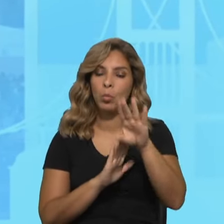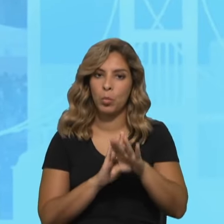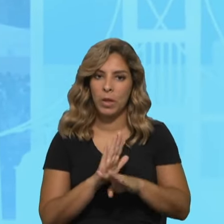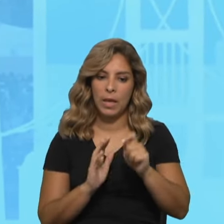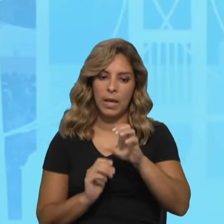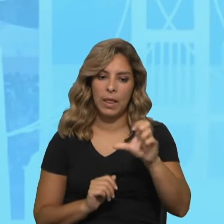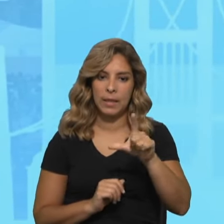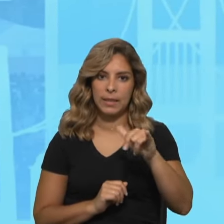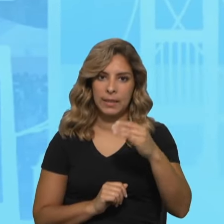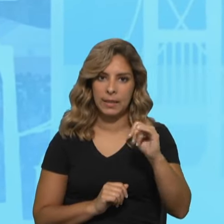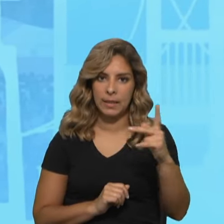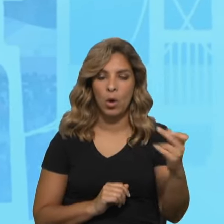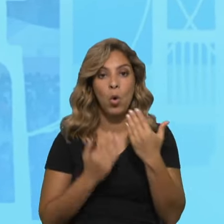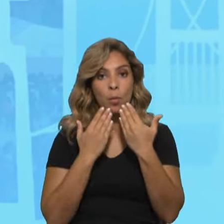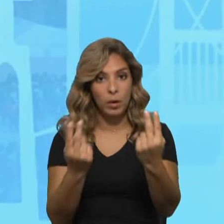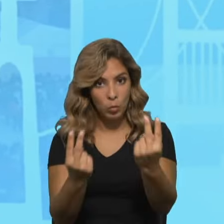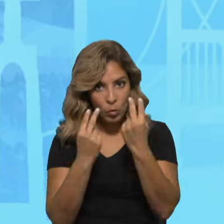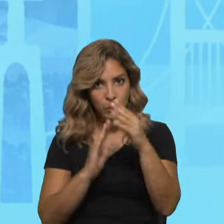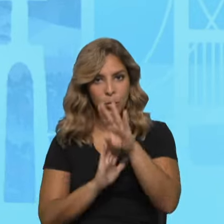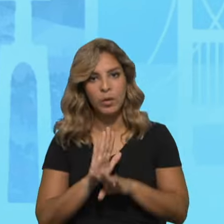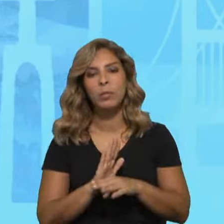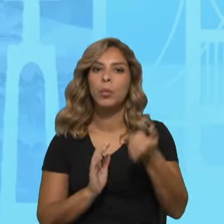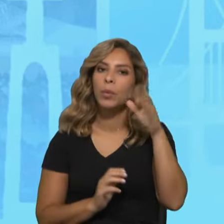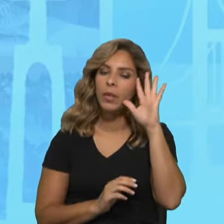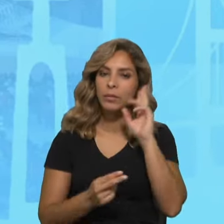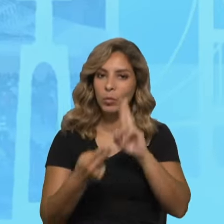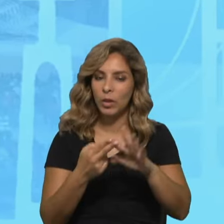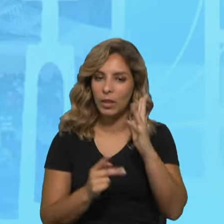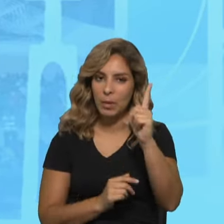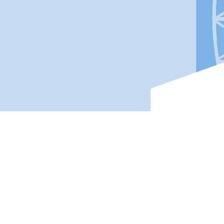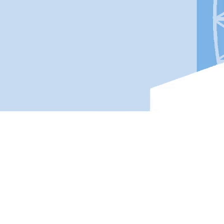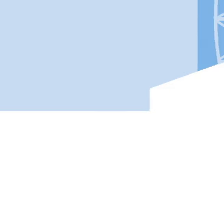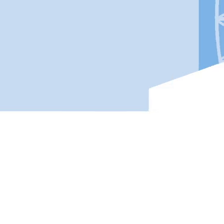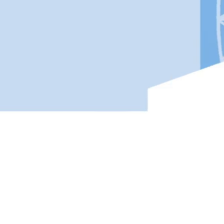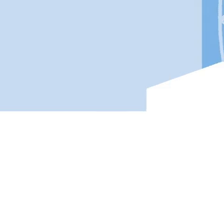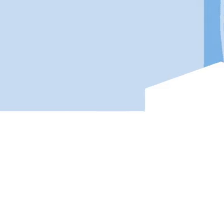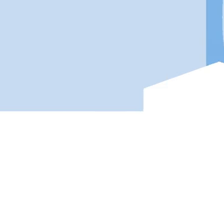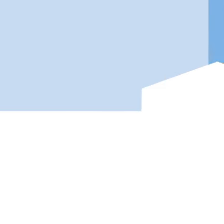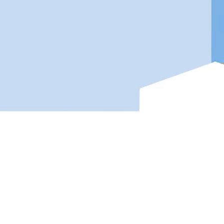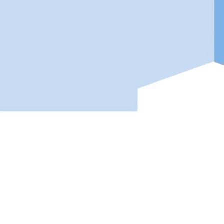Eclésia. Agradeço a sua atenção, tenha uma boa tarde e até amanhã, se Deus quiser.